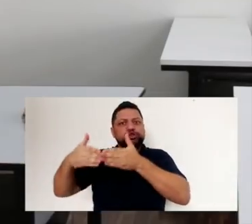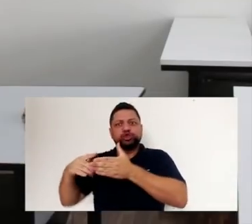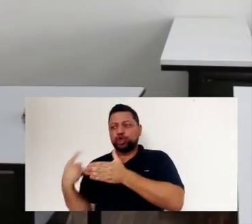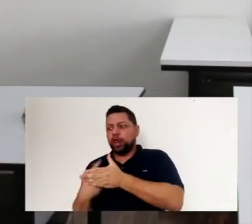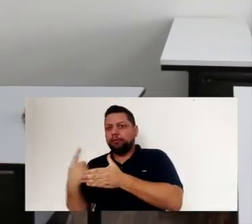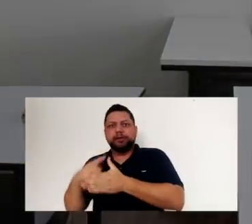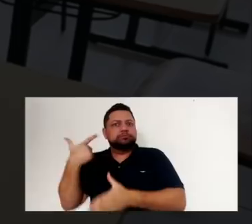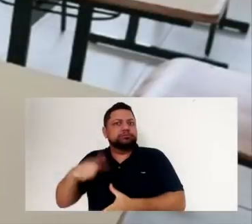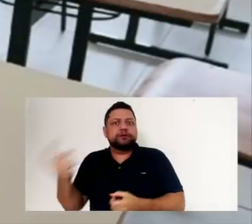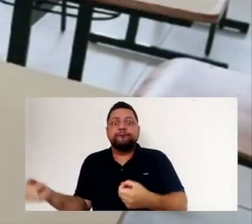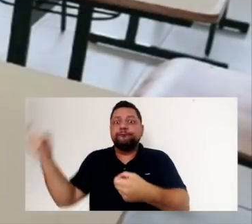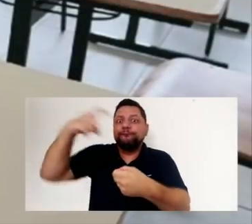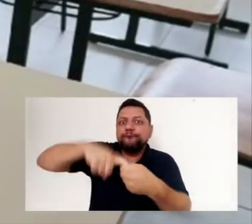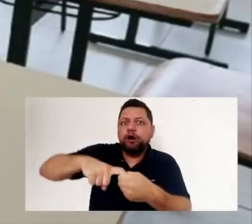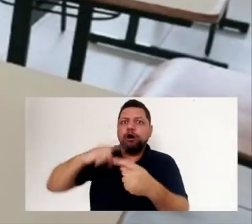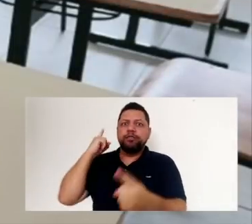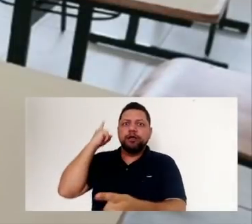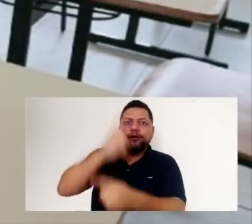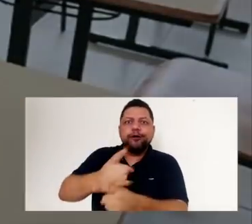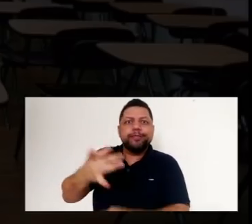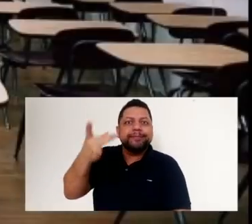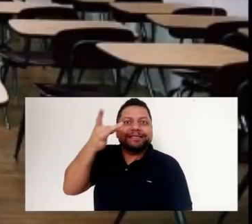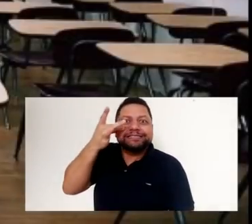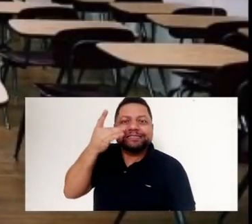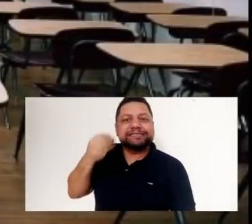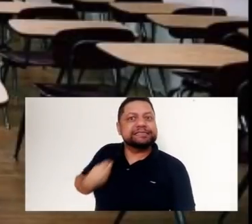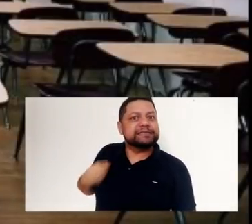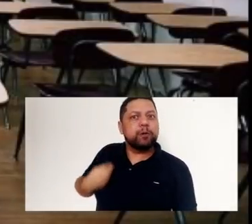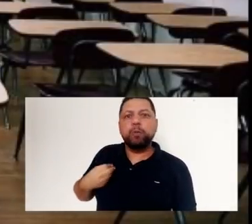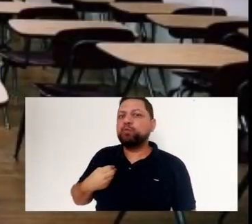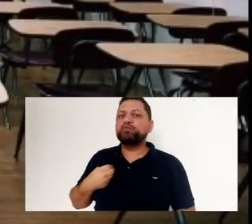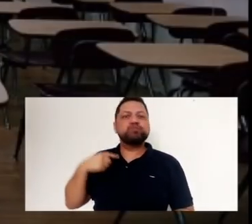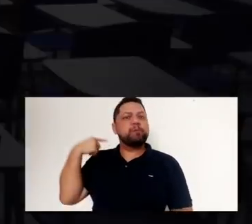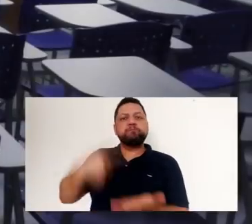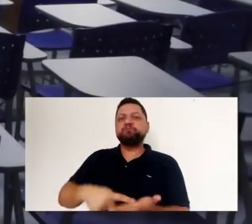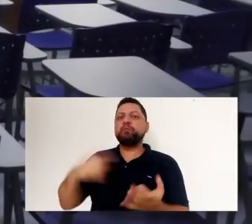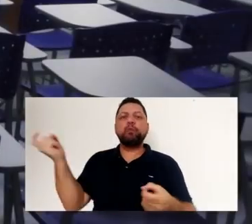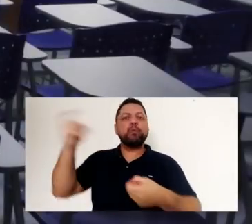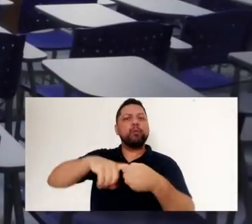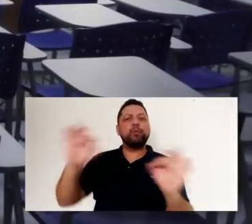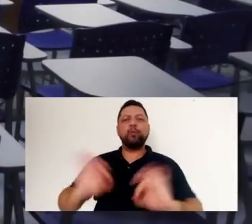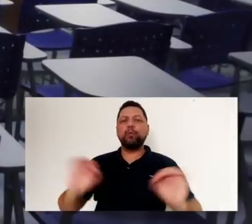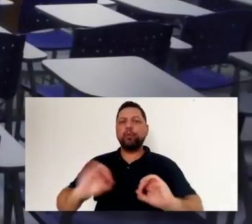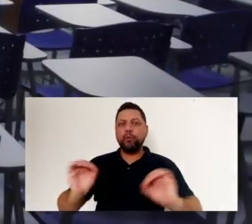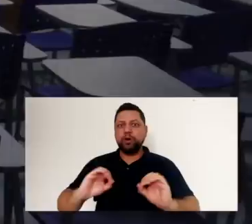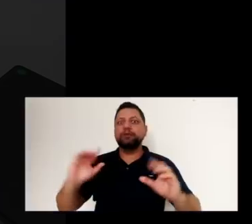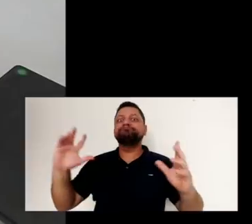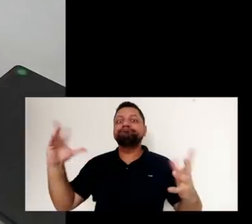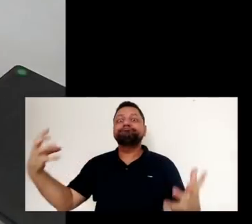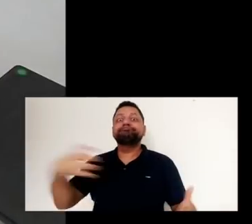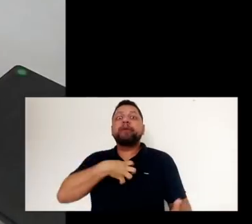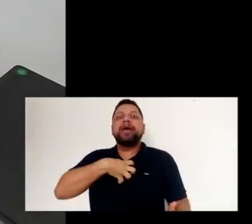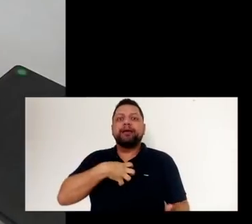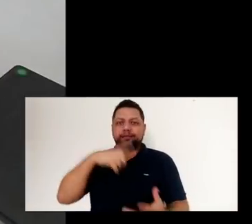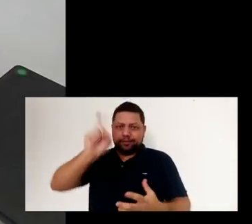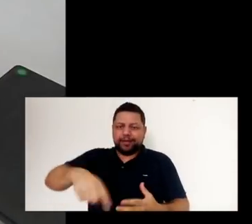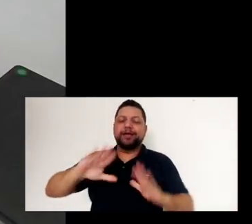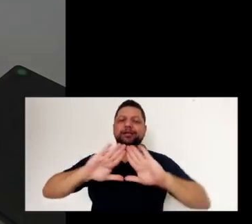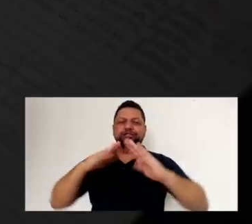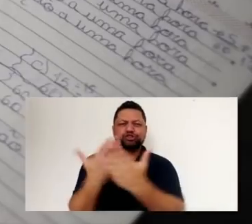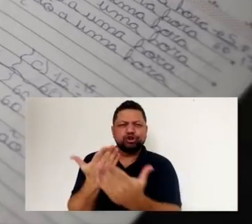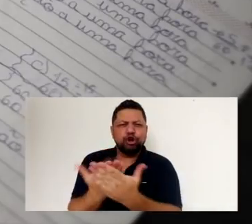aos encontros presenciais, afetando diretamente o cotidiano das salas de aula, atividades